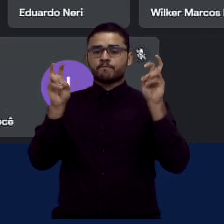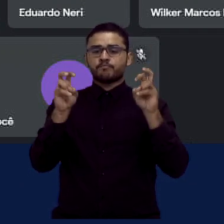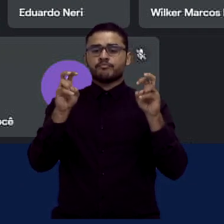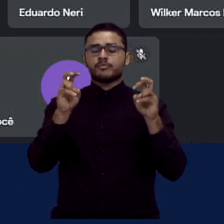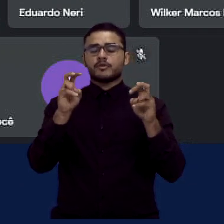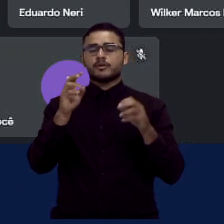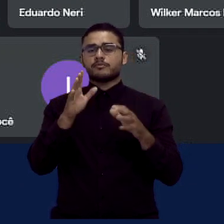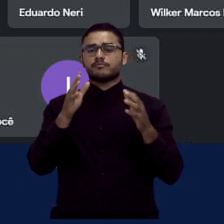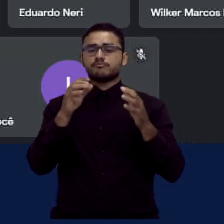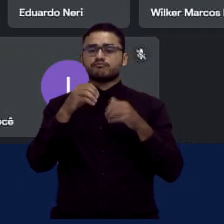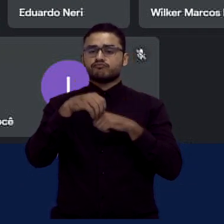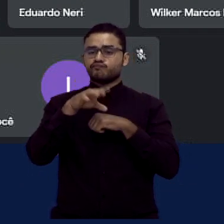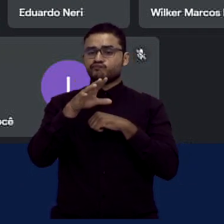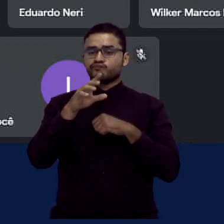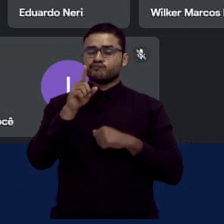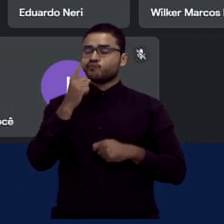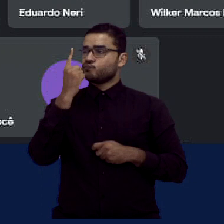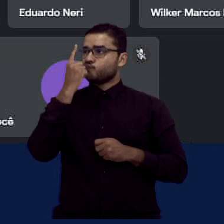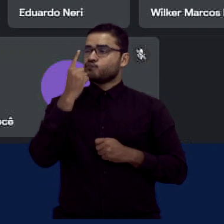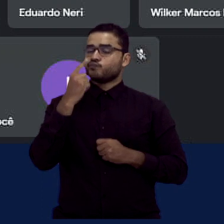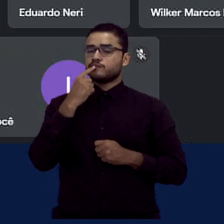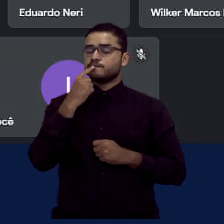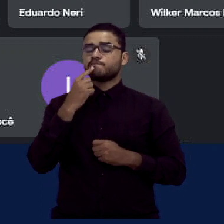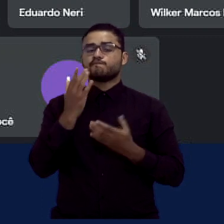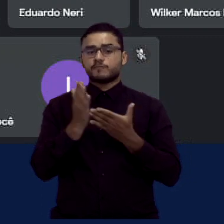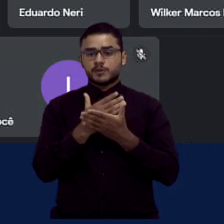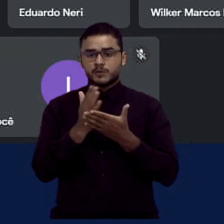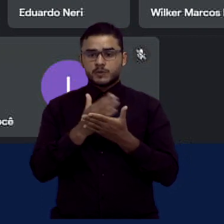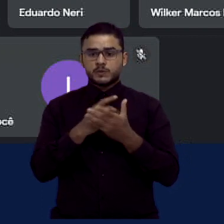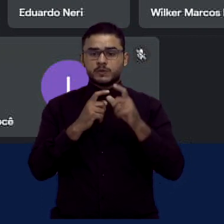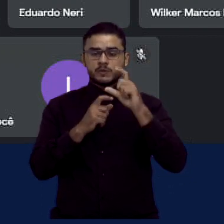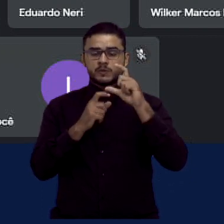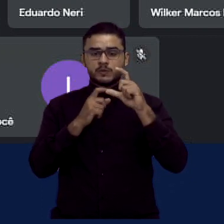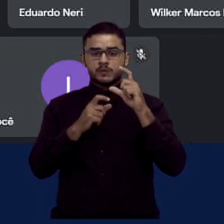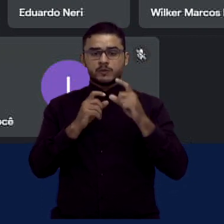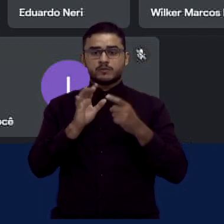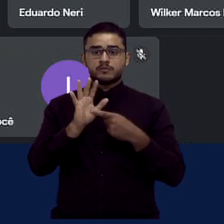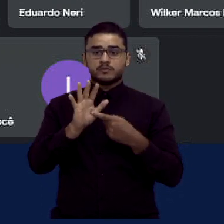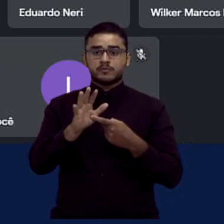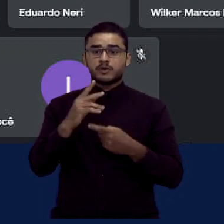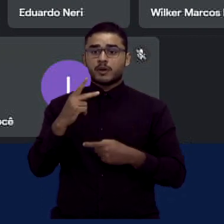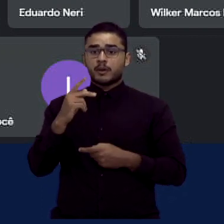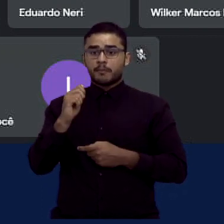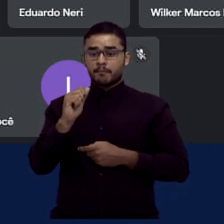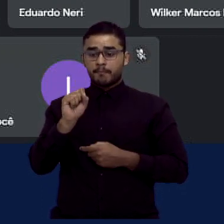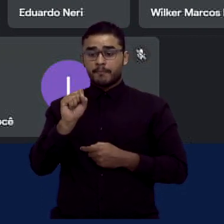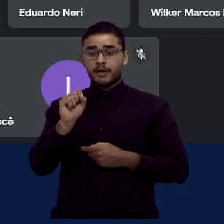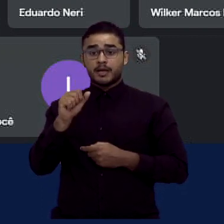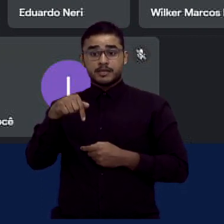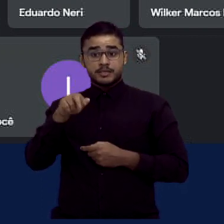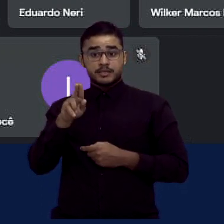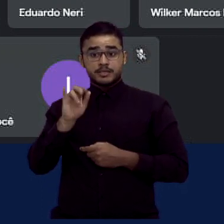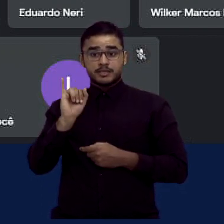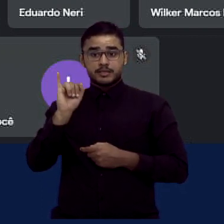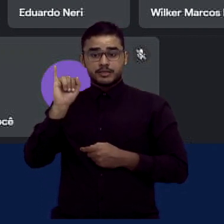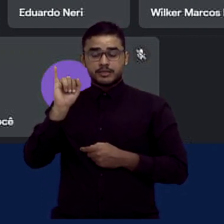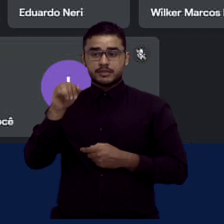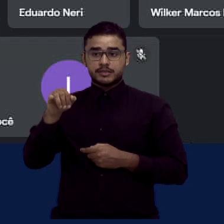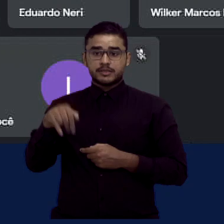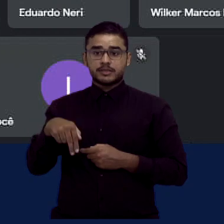algumas aqui. Uma das minhas preferidas, por sinal, eu não cheguei a terminar. O Pasquim tinha uma ruma